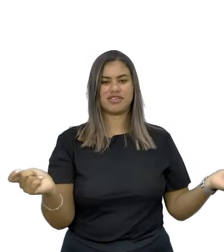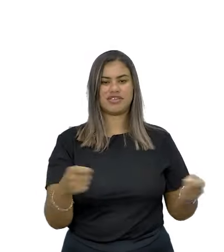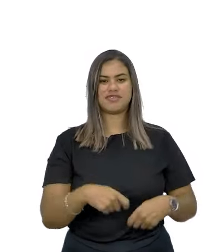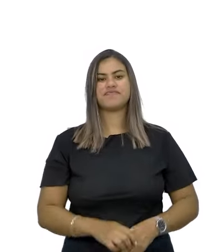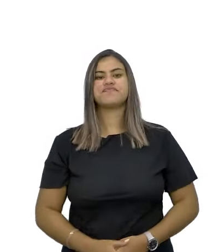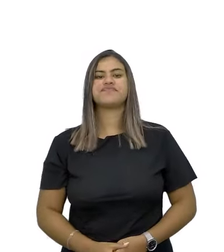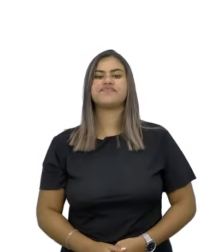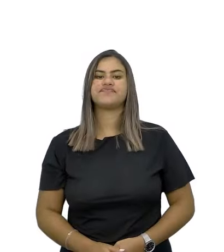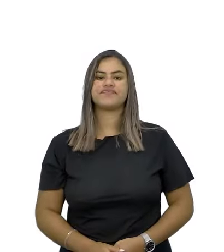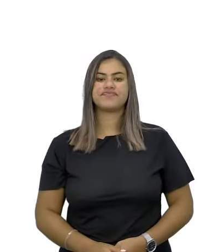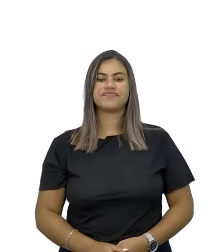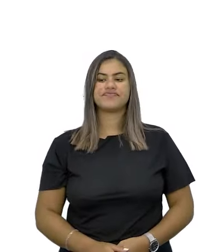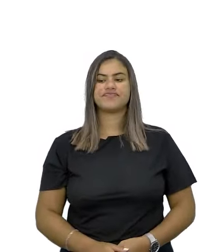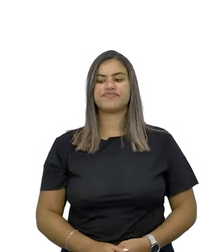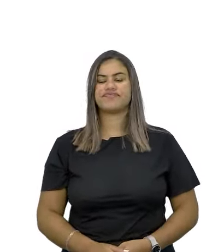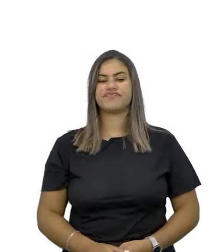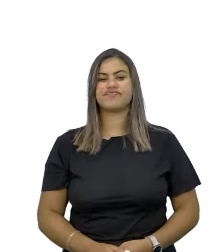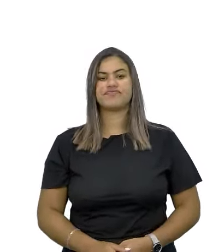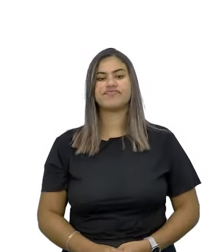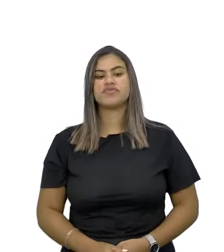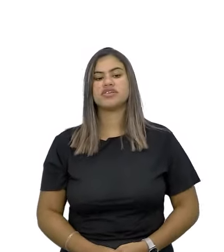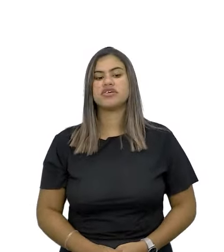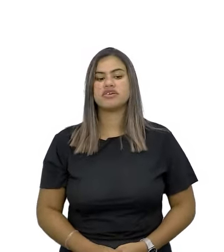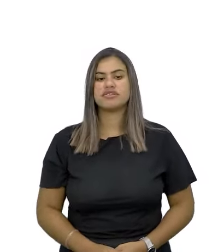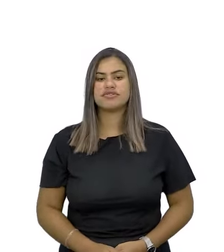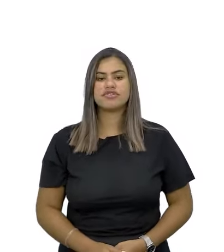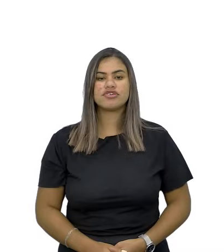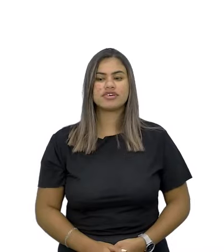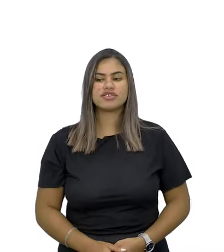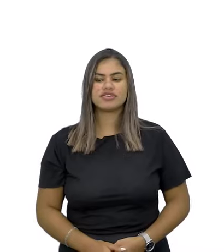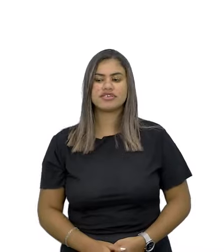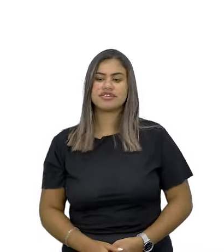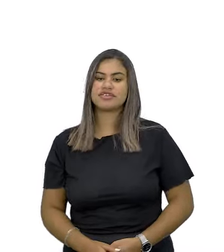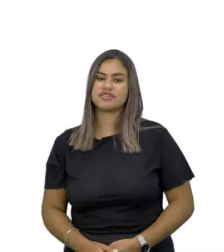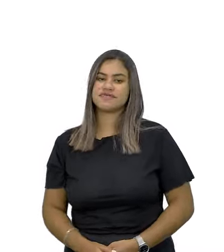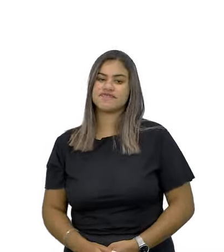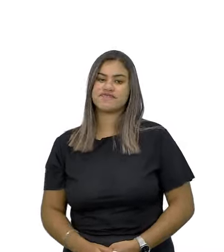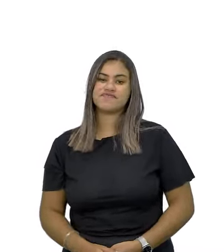um problema. E também,